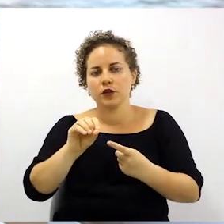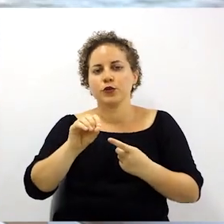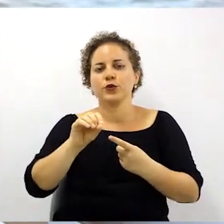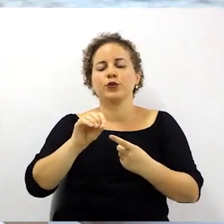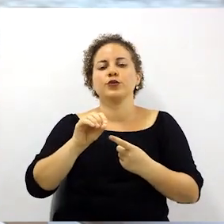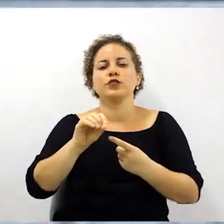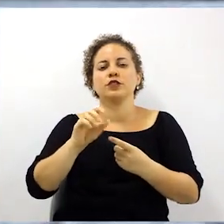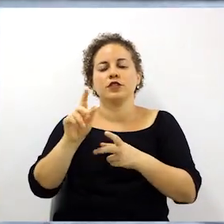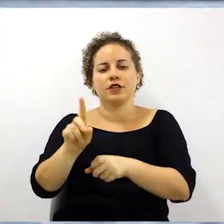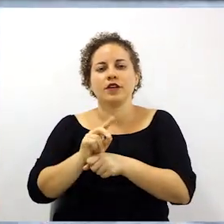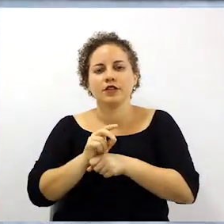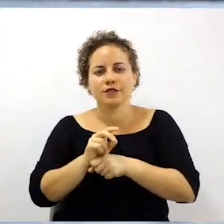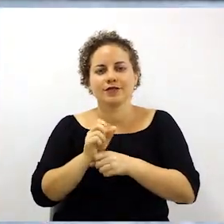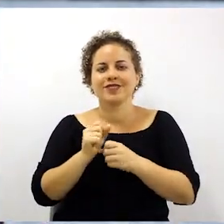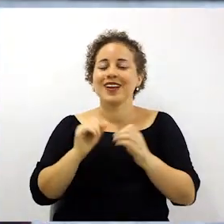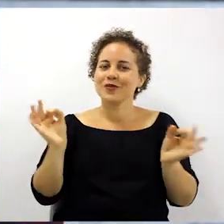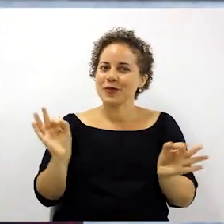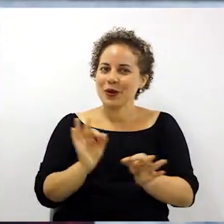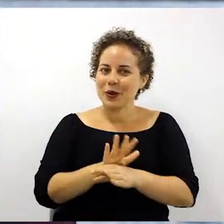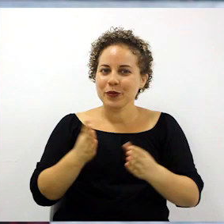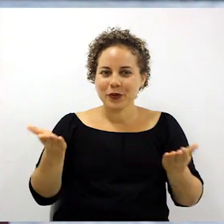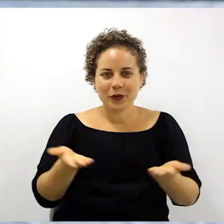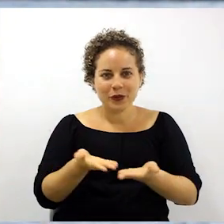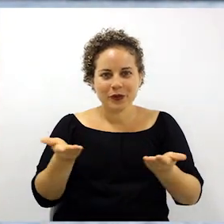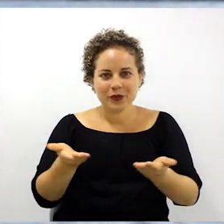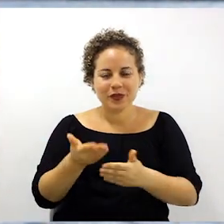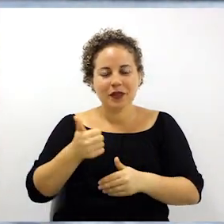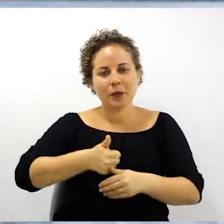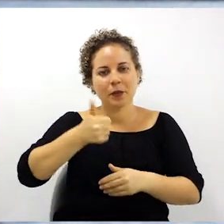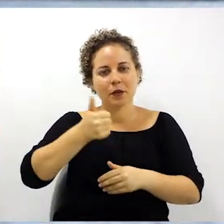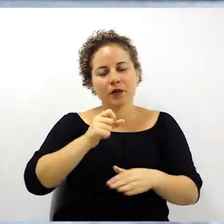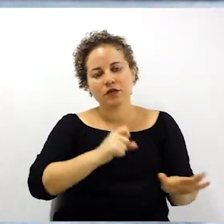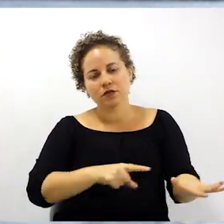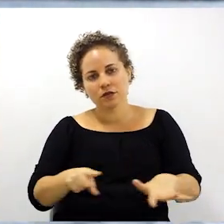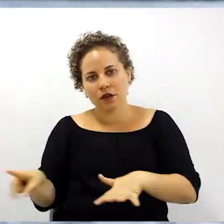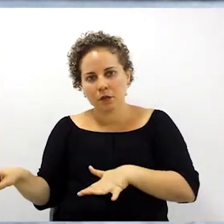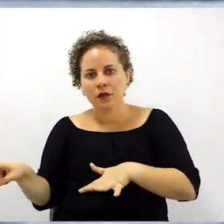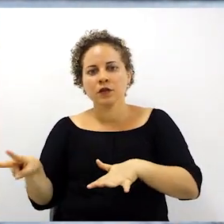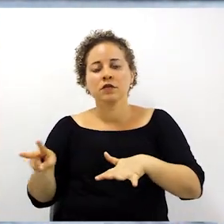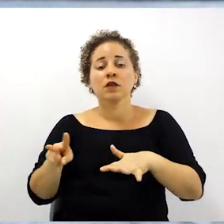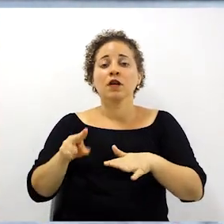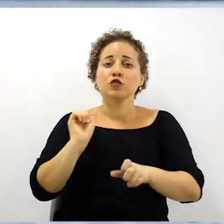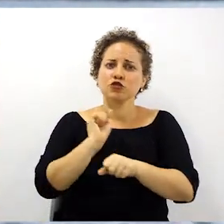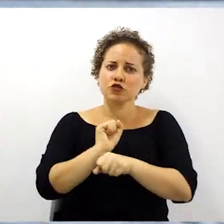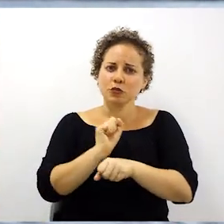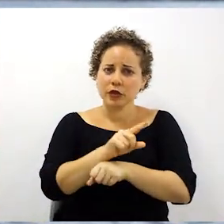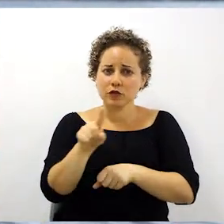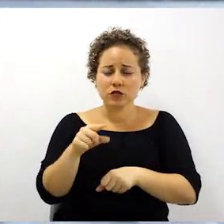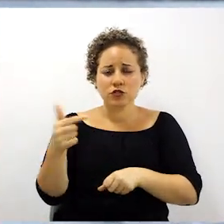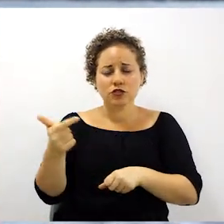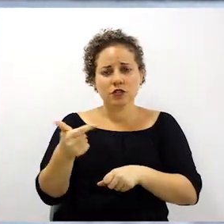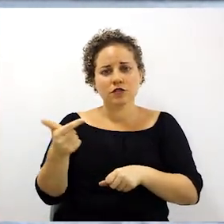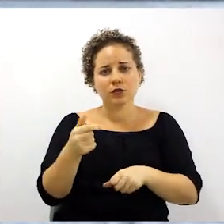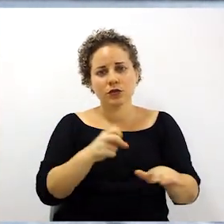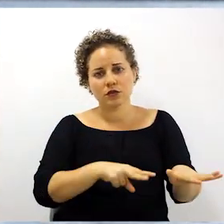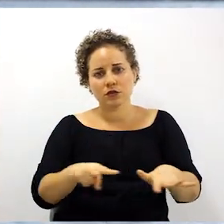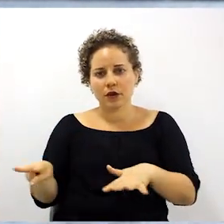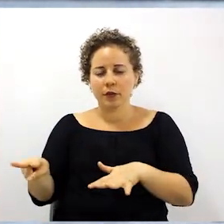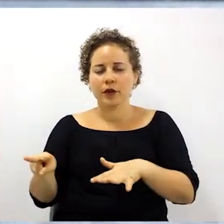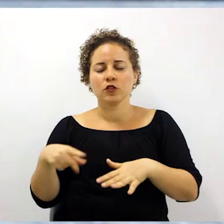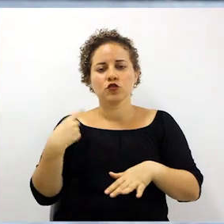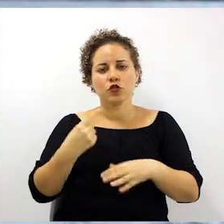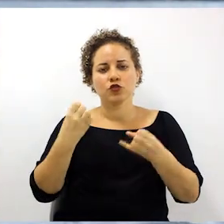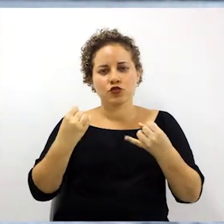exemplo. Vamos encerrando aqui a nossa primeira semana. Aguardo vocês na segunda semana, onde